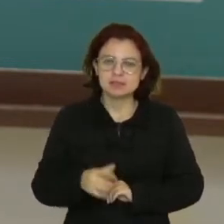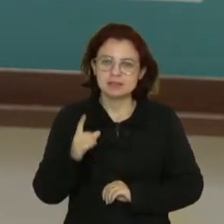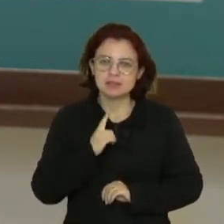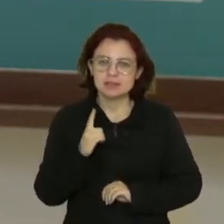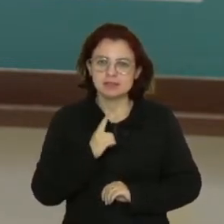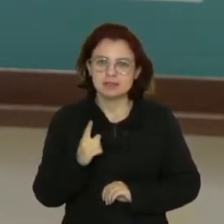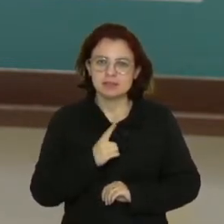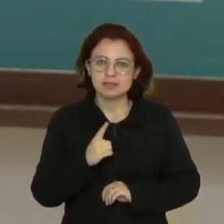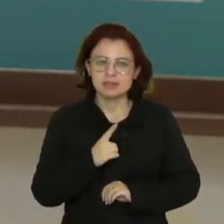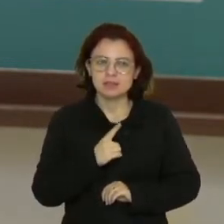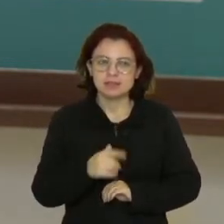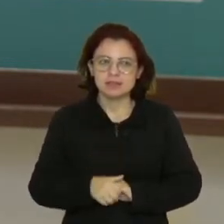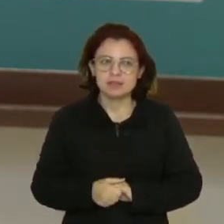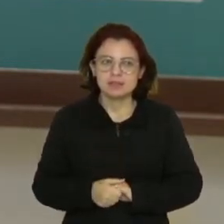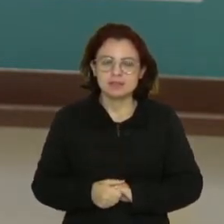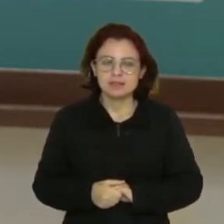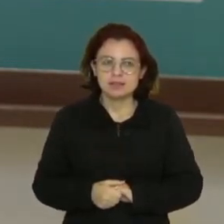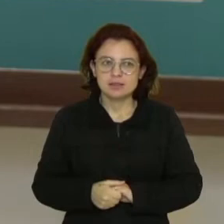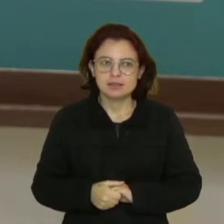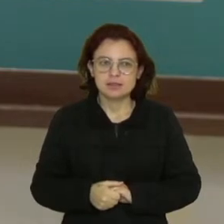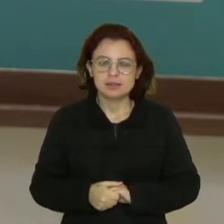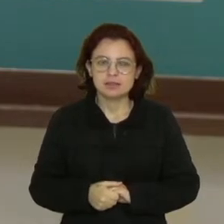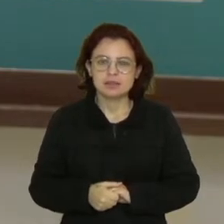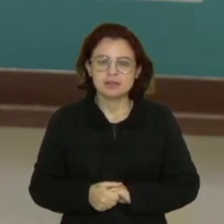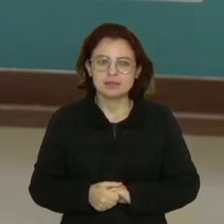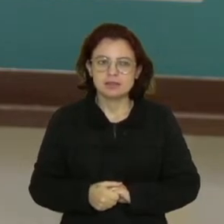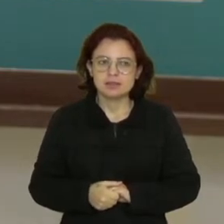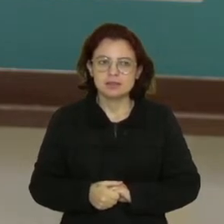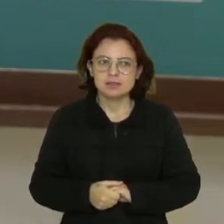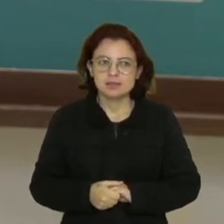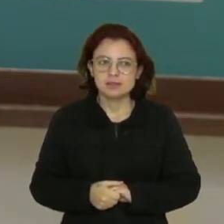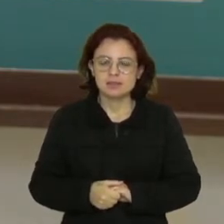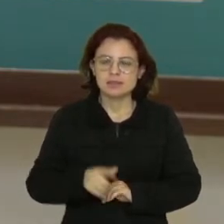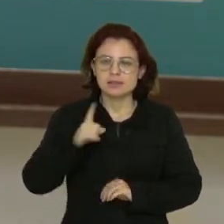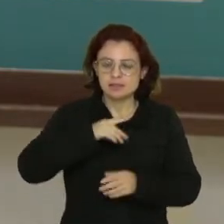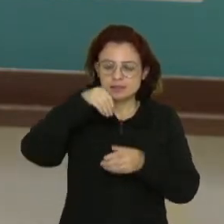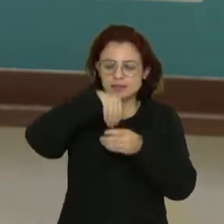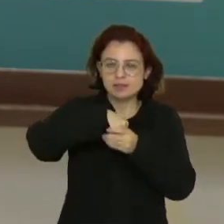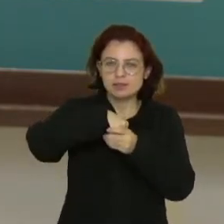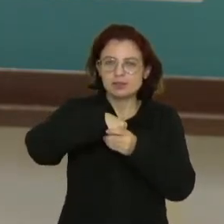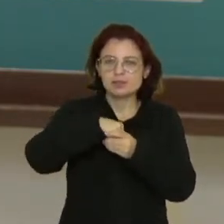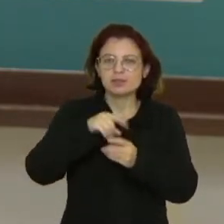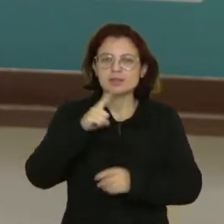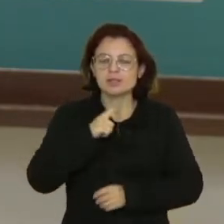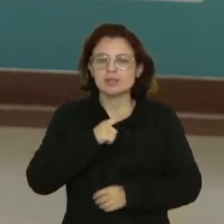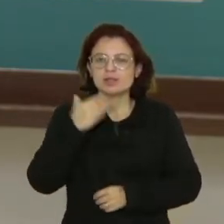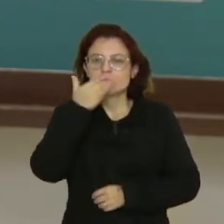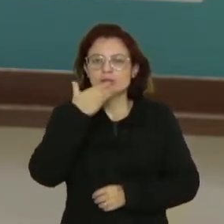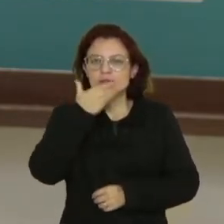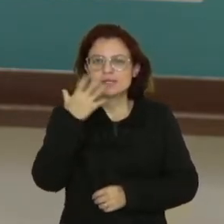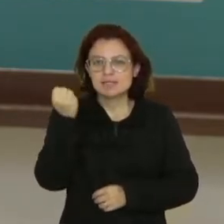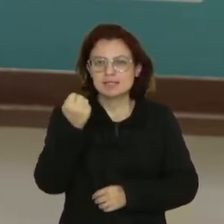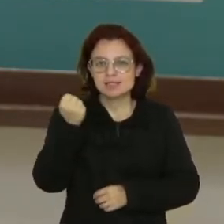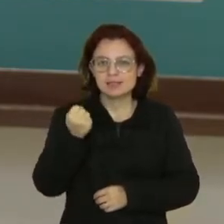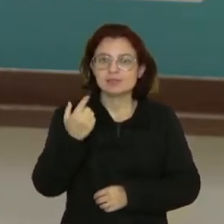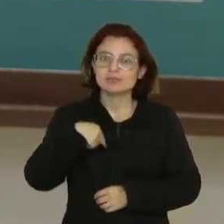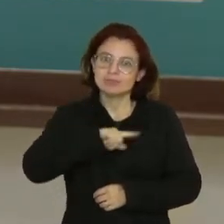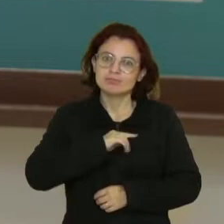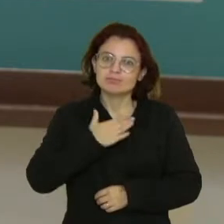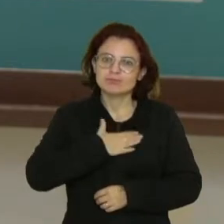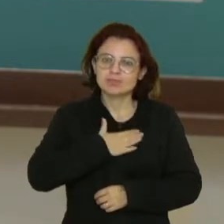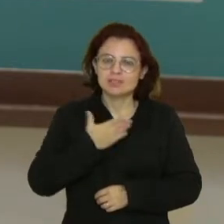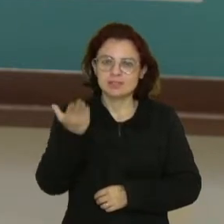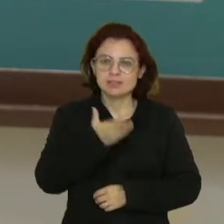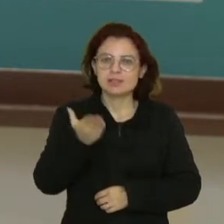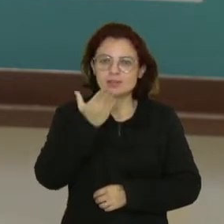doce que a gente comprava com medinho gente já tá difícil né que vinha dentro dele doce de leite a gente adorava comer